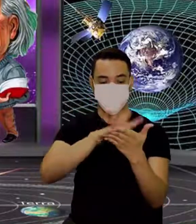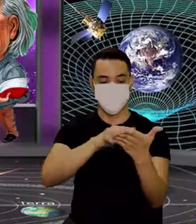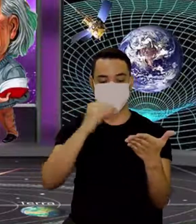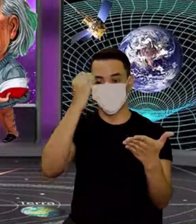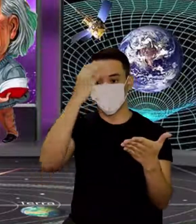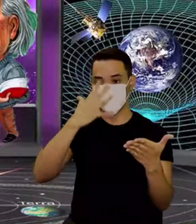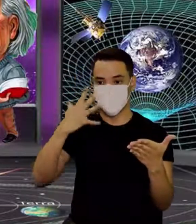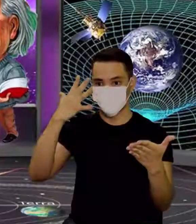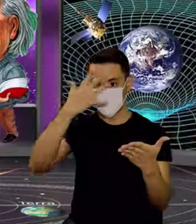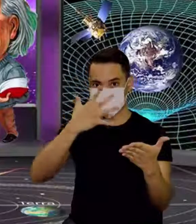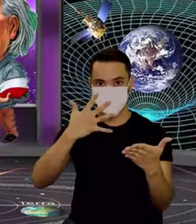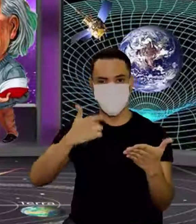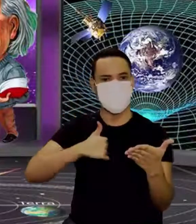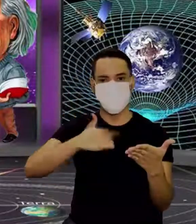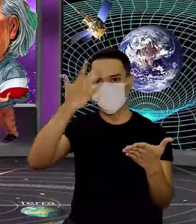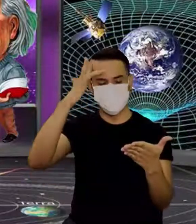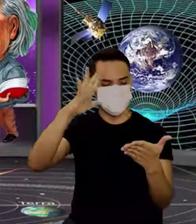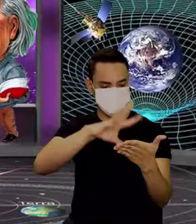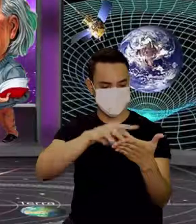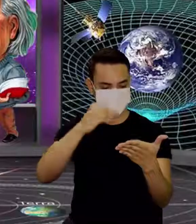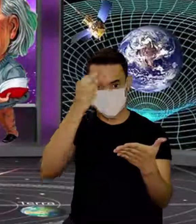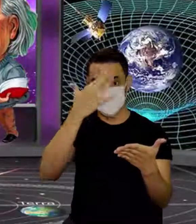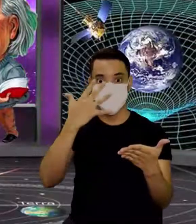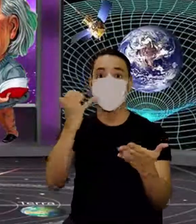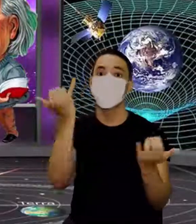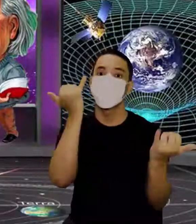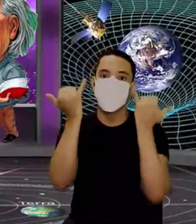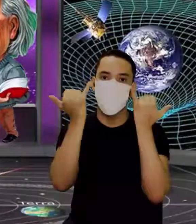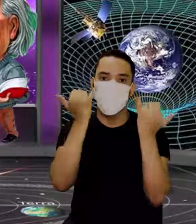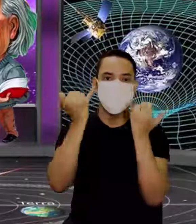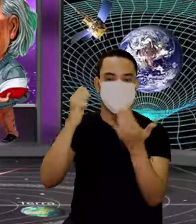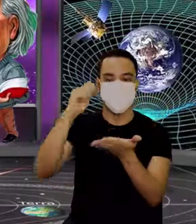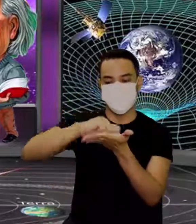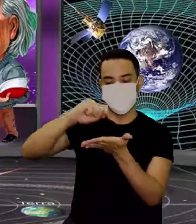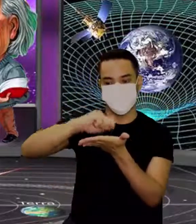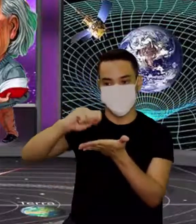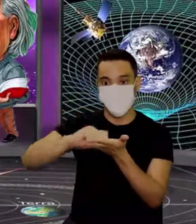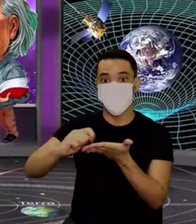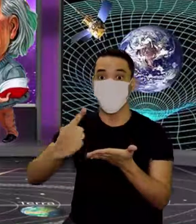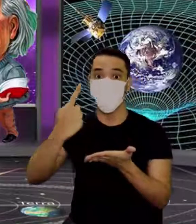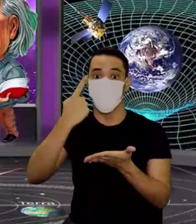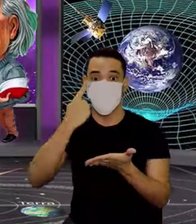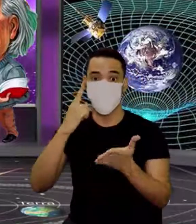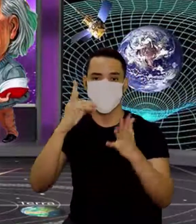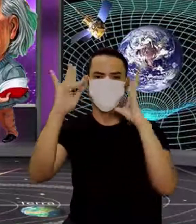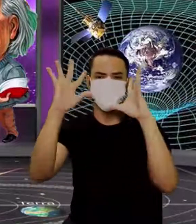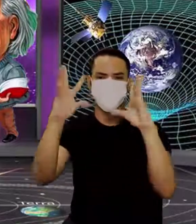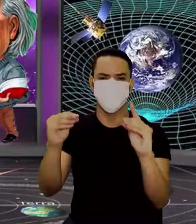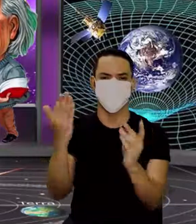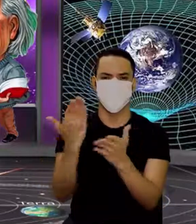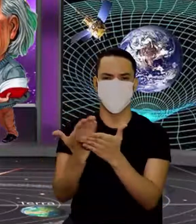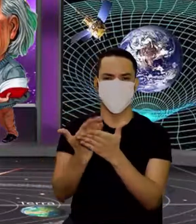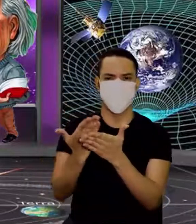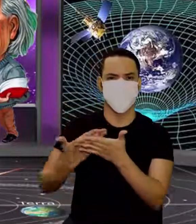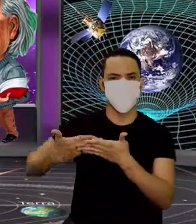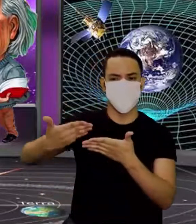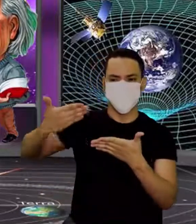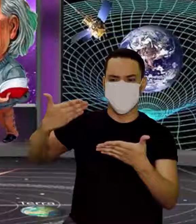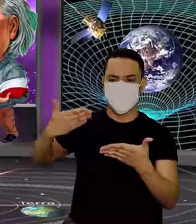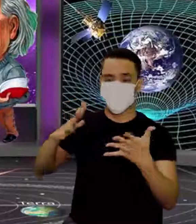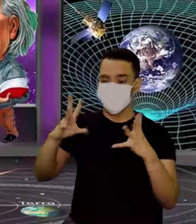interpretação. Ah, não interpretou direito? Anota os dados, olha as unidades, deixa tudo